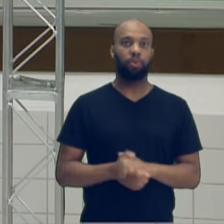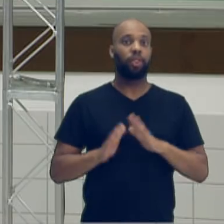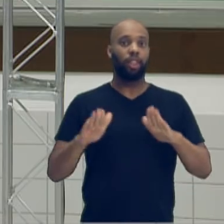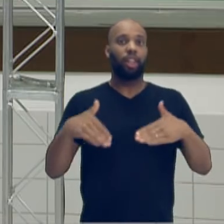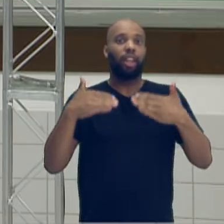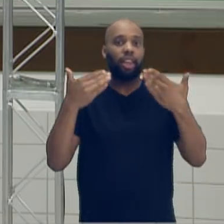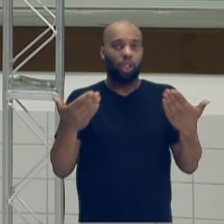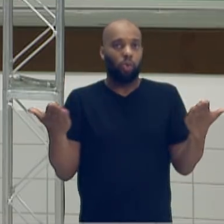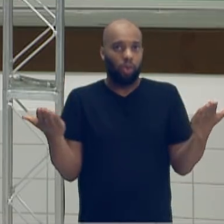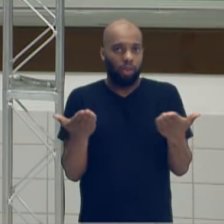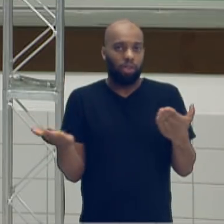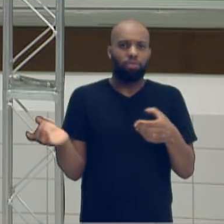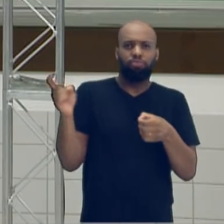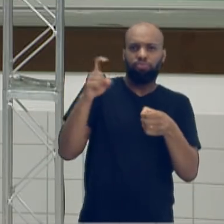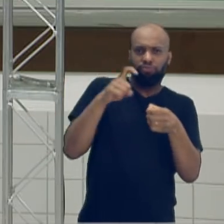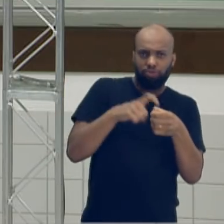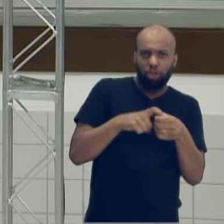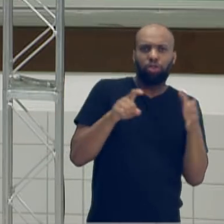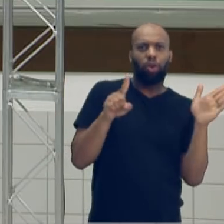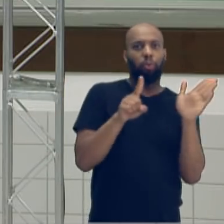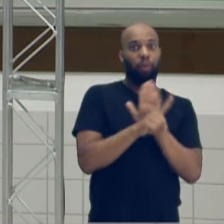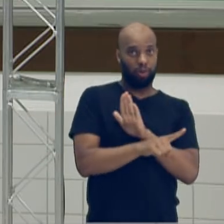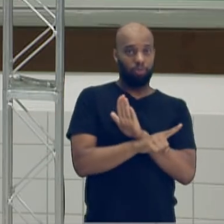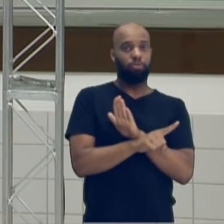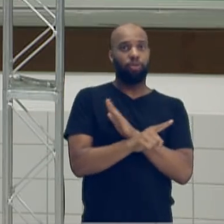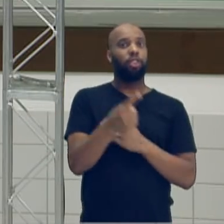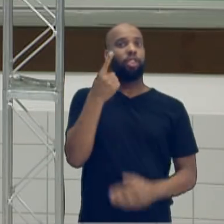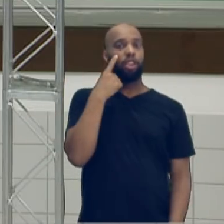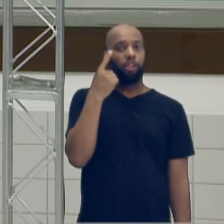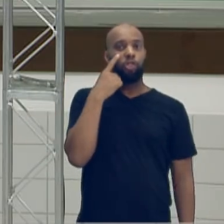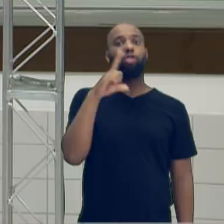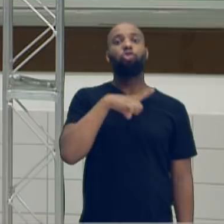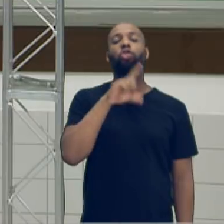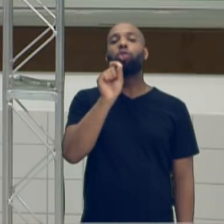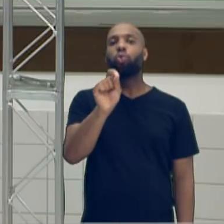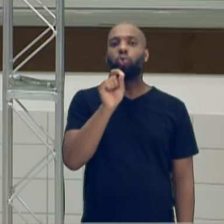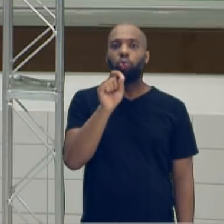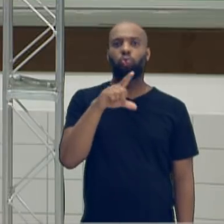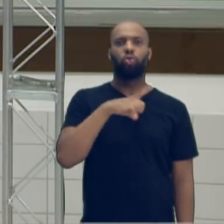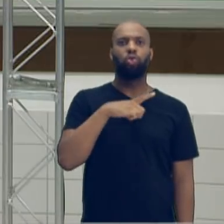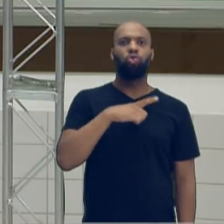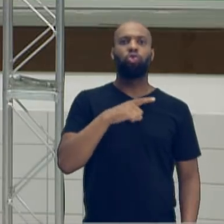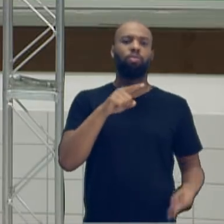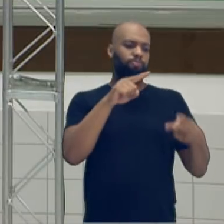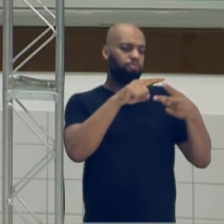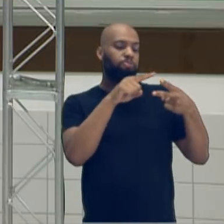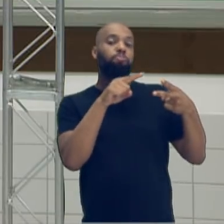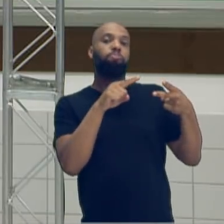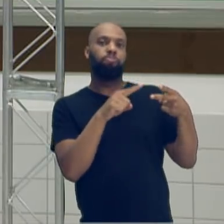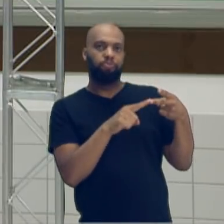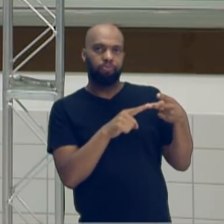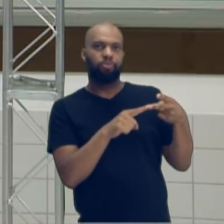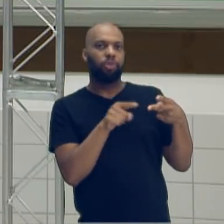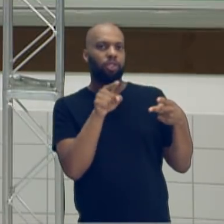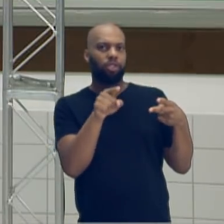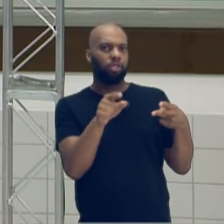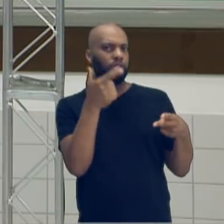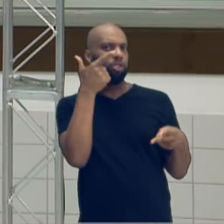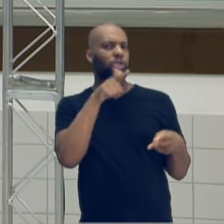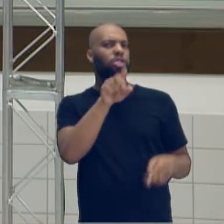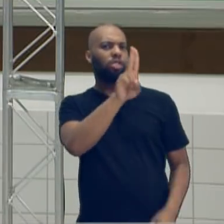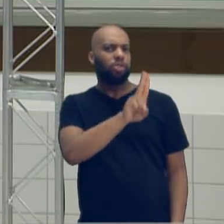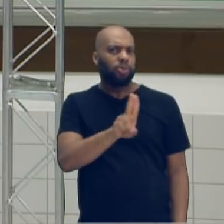Então, pessoal, retomando, né, o nosso exercício, né, vocês viram que aqui nós tínhamos dois casos para que vocês